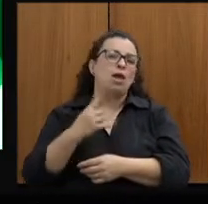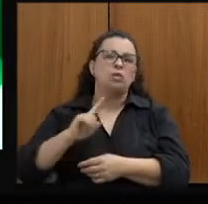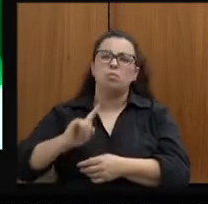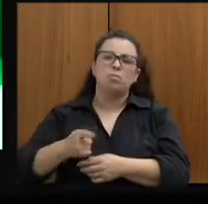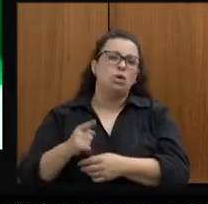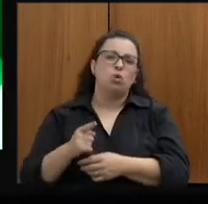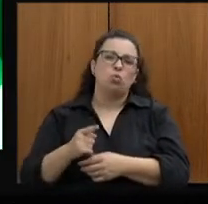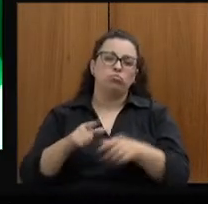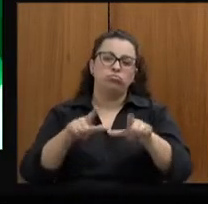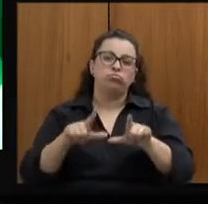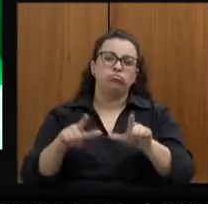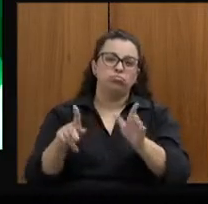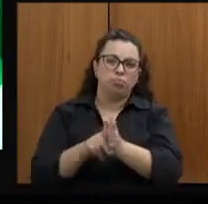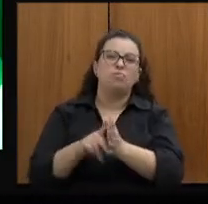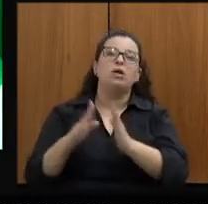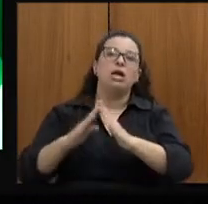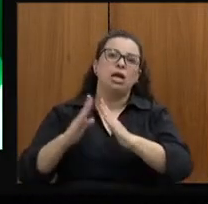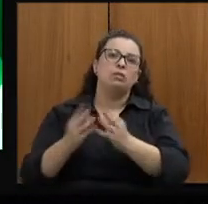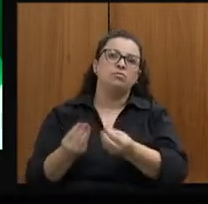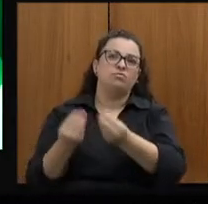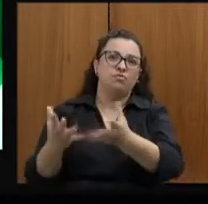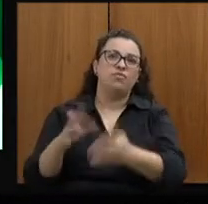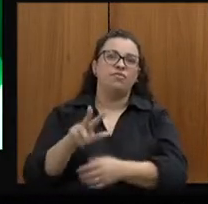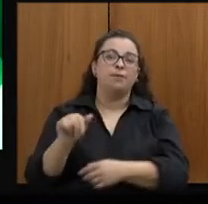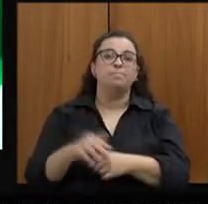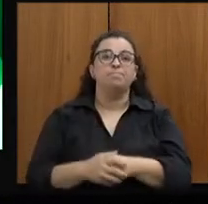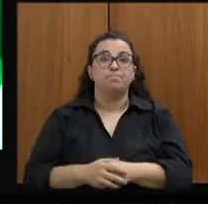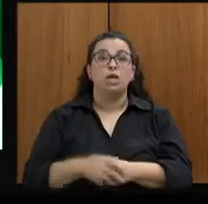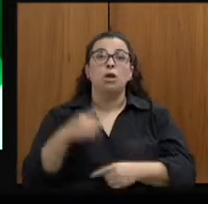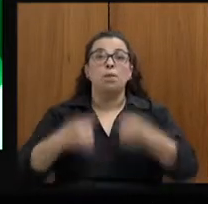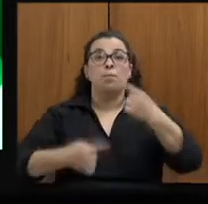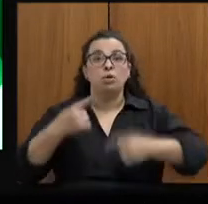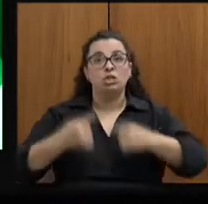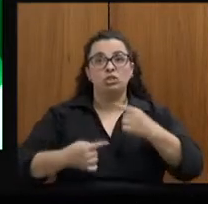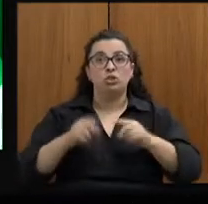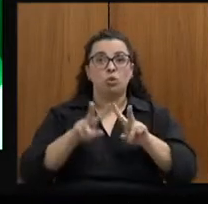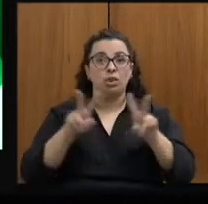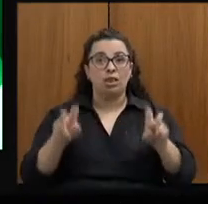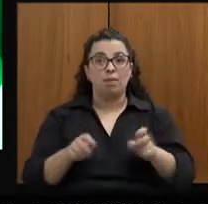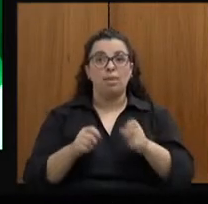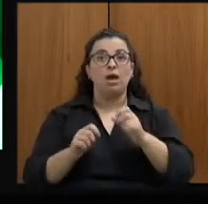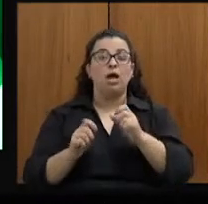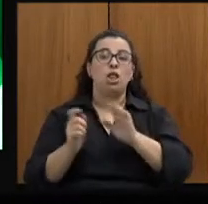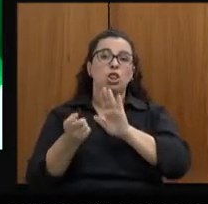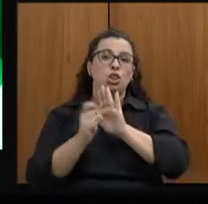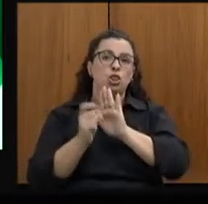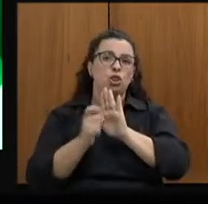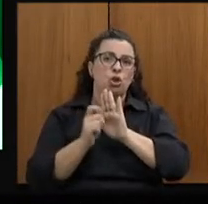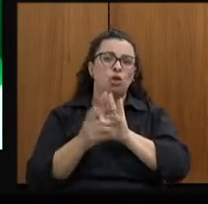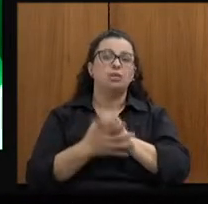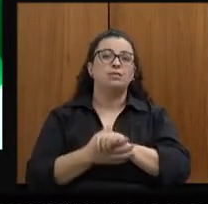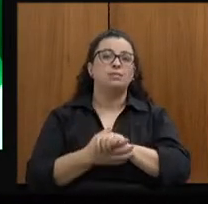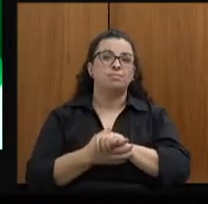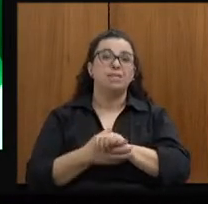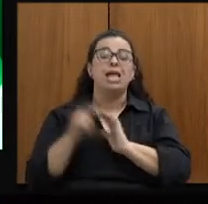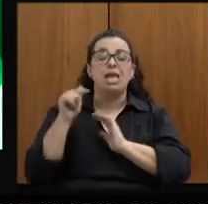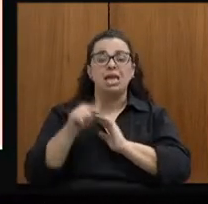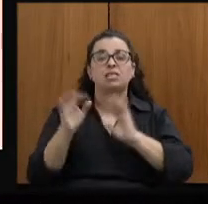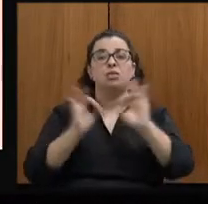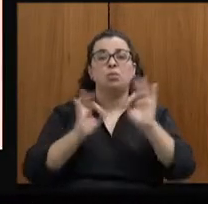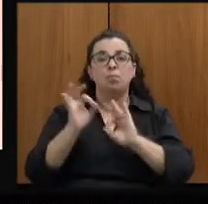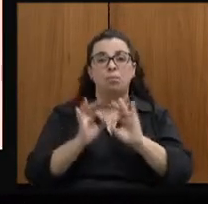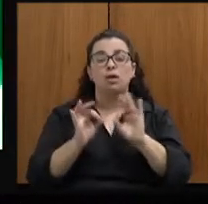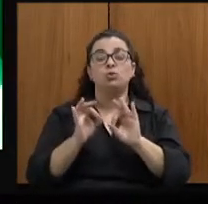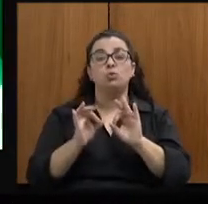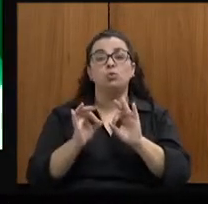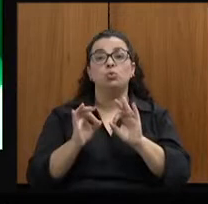drogas. Aqui eu queria falar do nosso plano integrado de políticas sobre drogas, deputado. Esse plano ele é um plano estadual